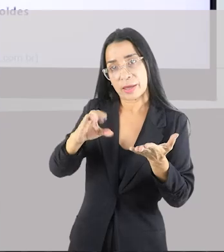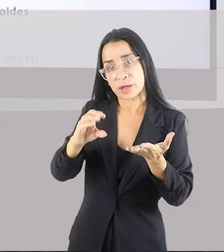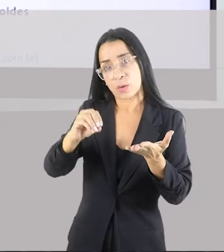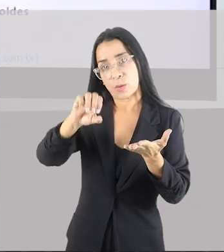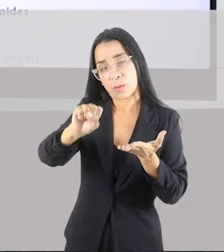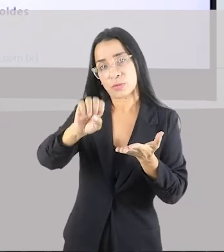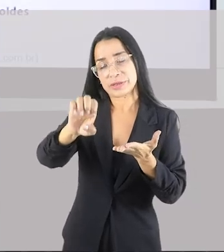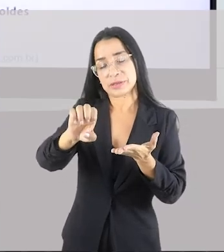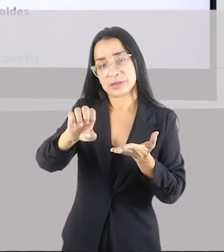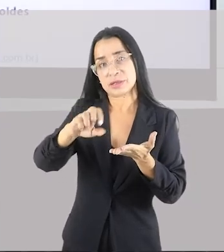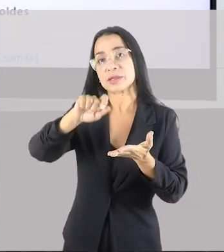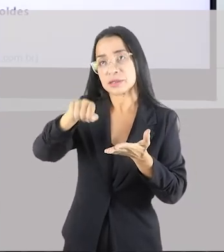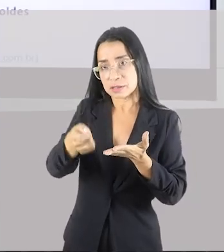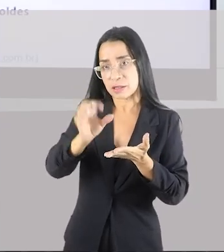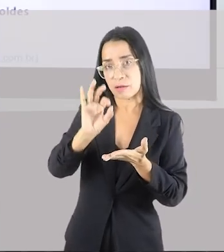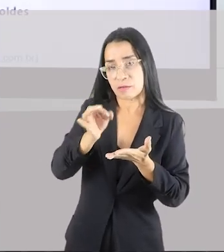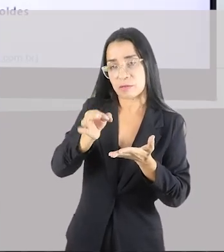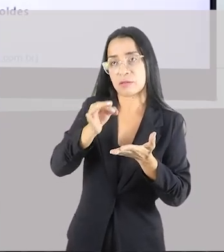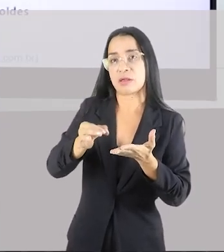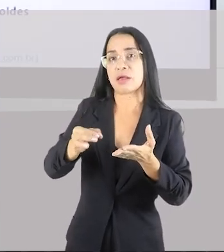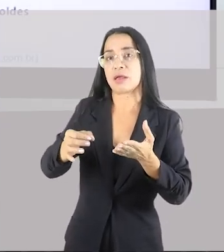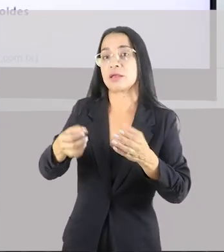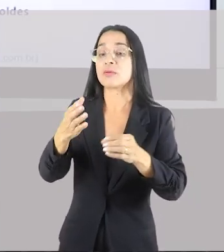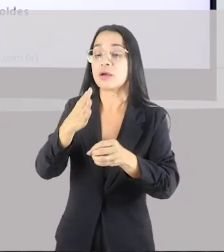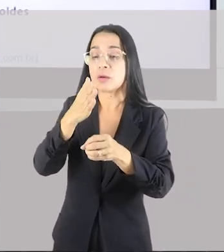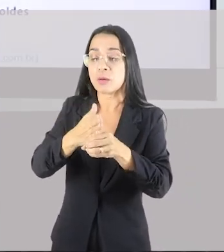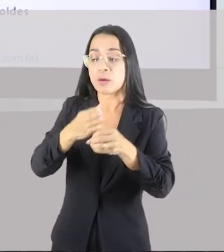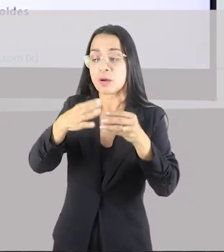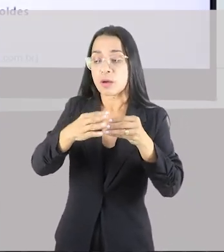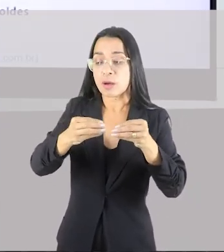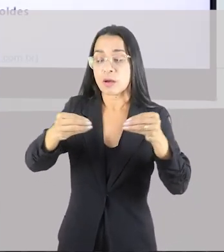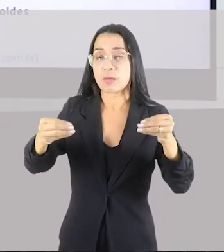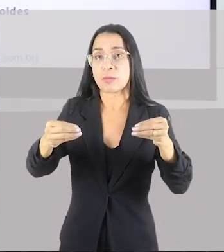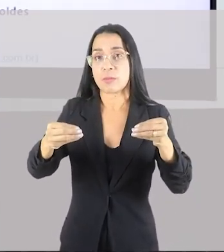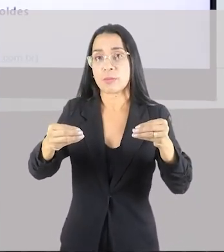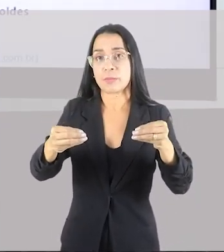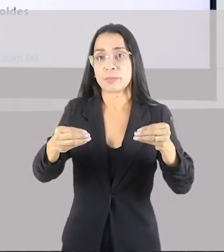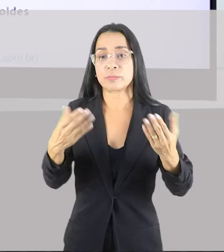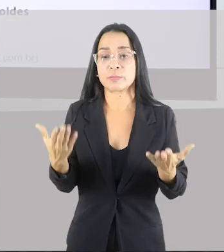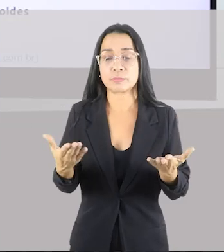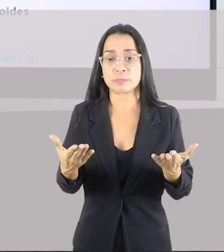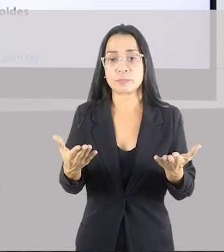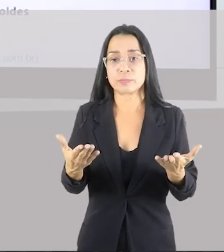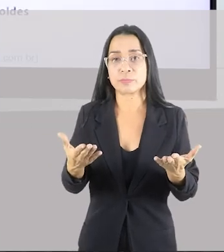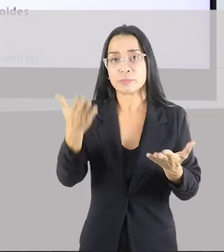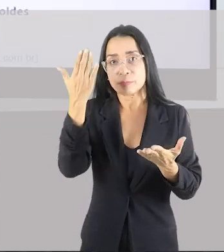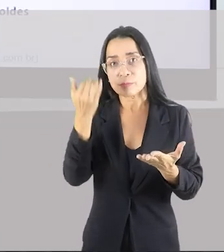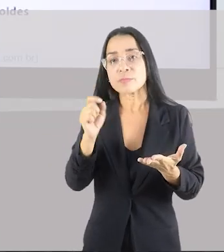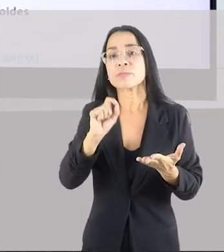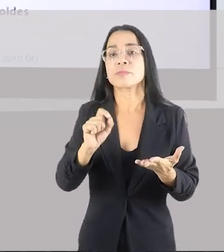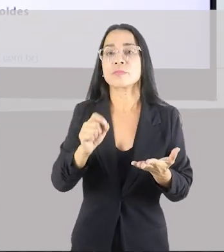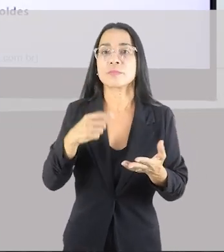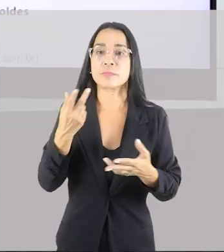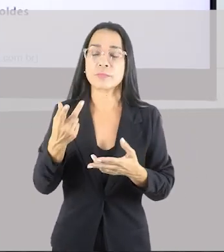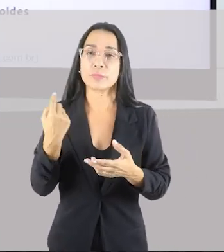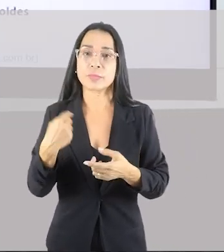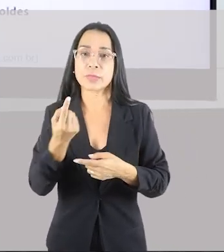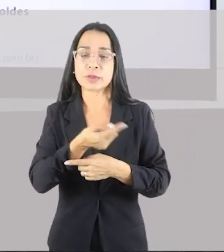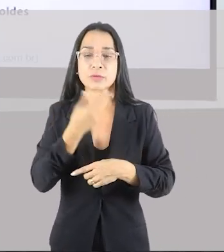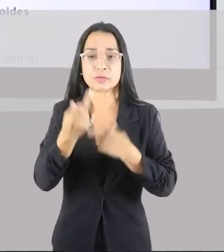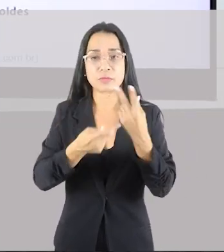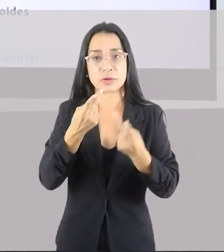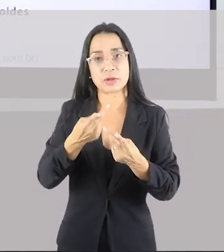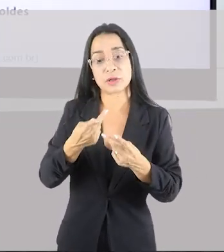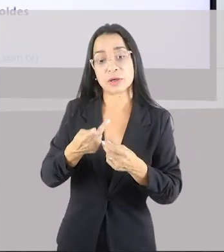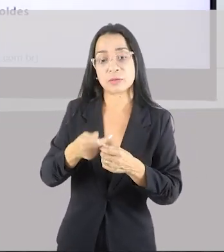formação de gametas, a primeira coisa que os alunos lembram é de meiose, né? Eu sei, a gente falou de mitose, mas